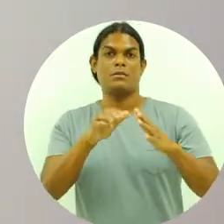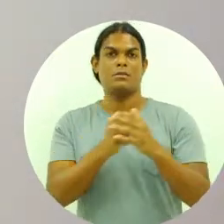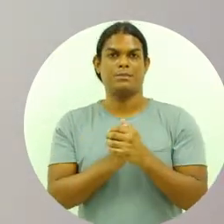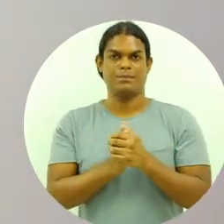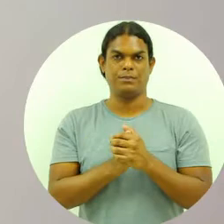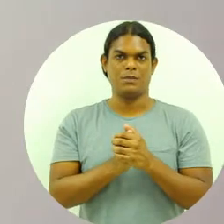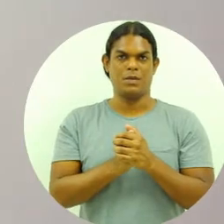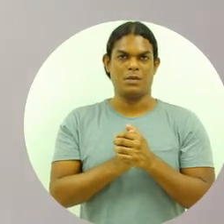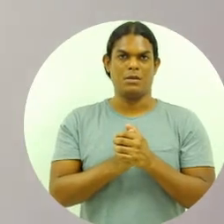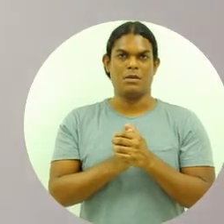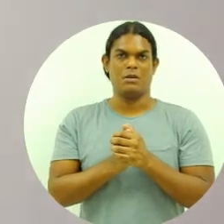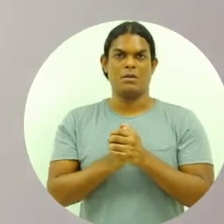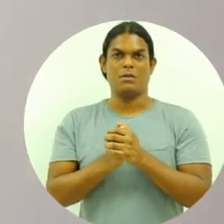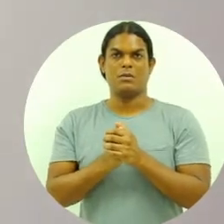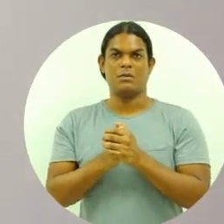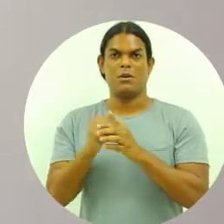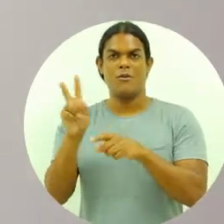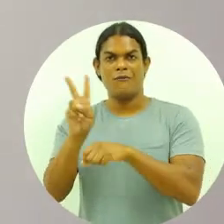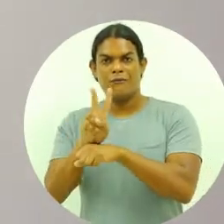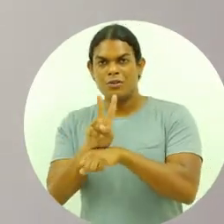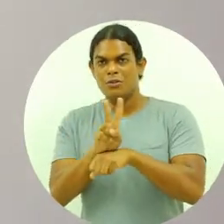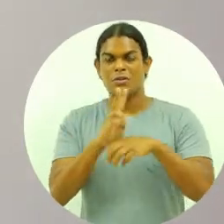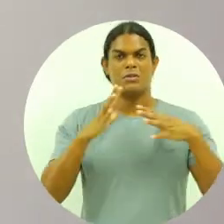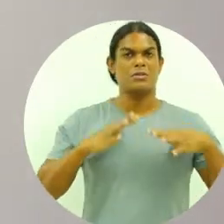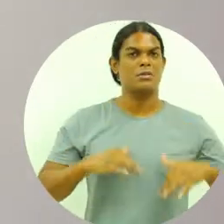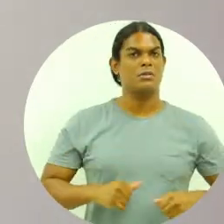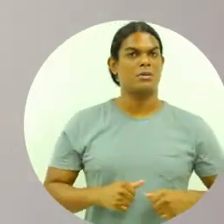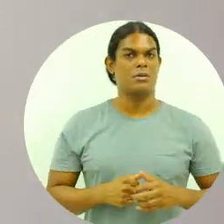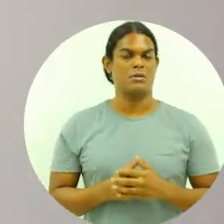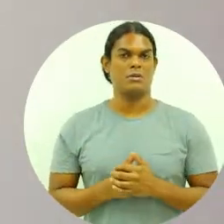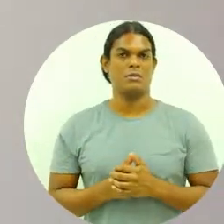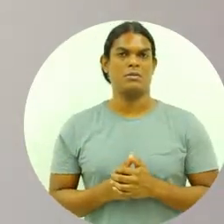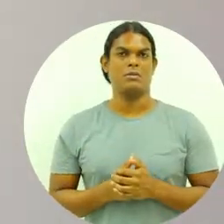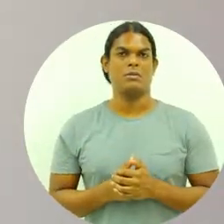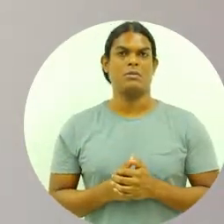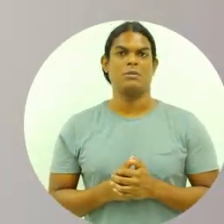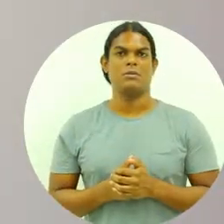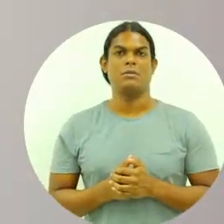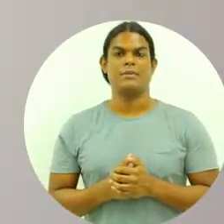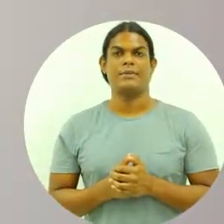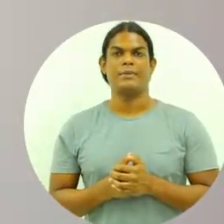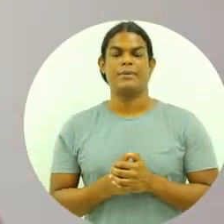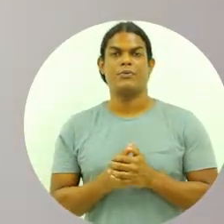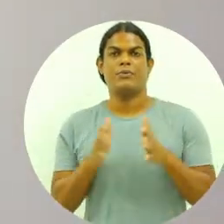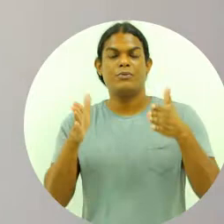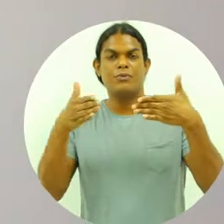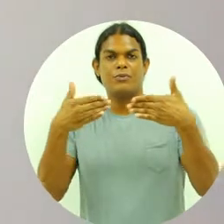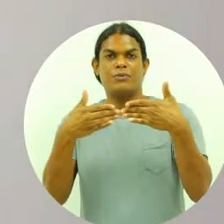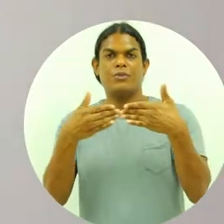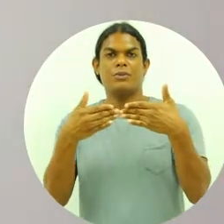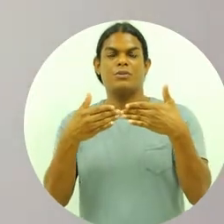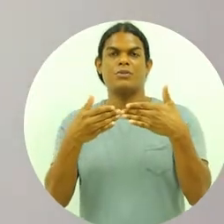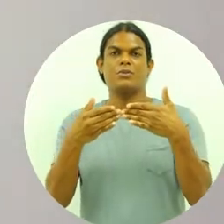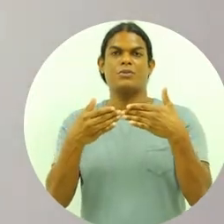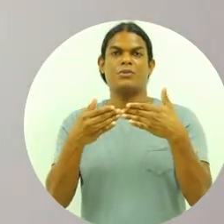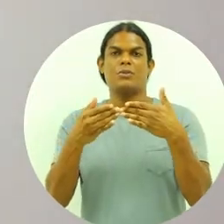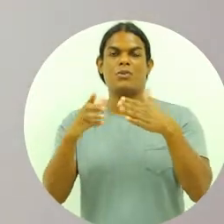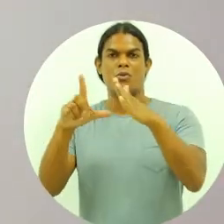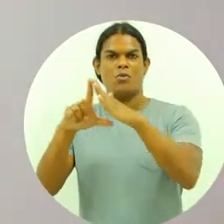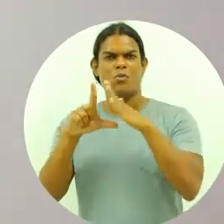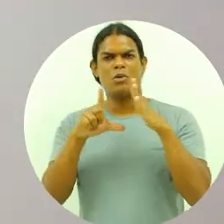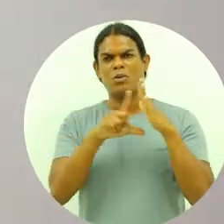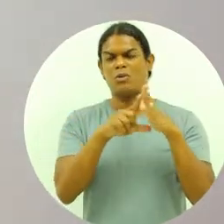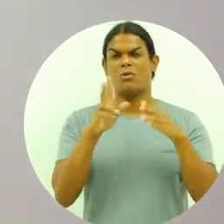vigilância sanitária quando interdita alguns bares ou estabelecimentos por falta de higiene. Essa interdição, na verdade, é o